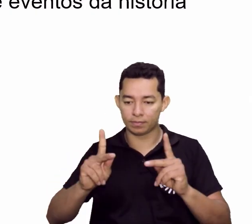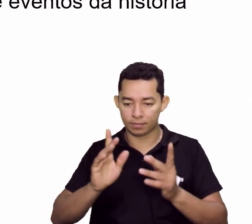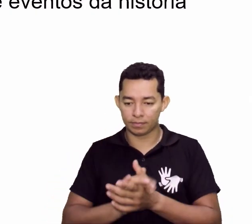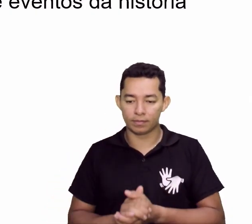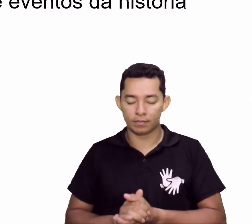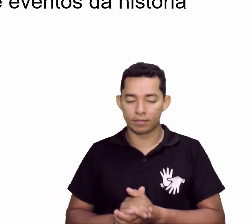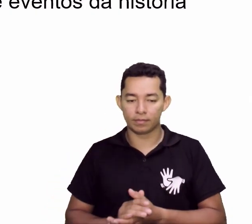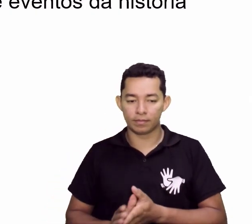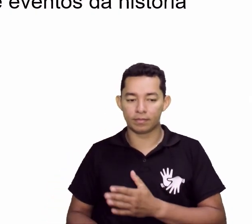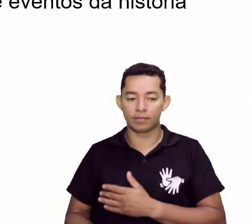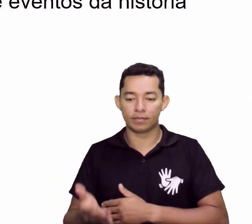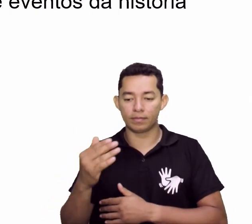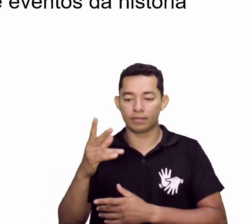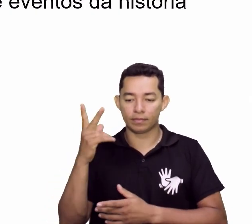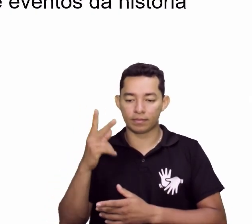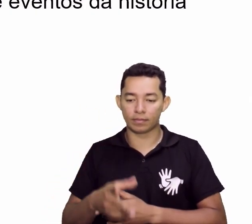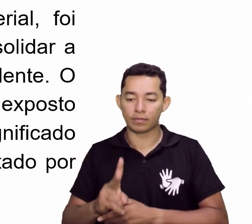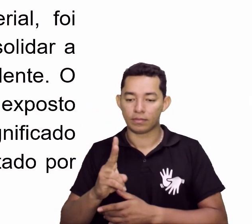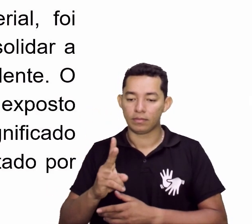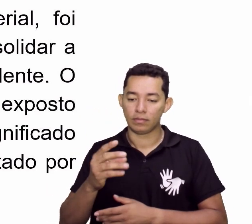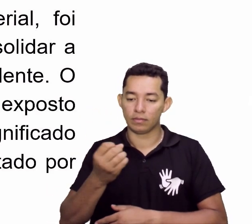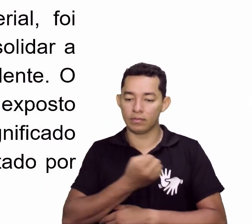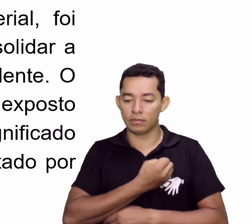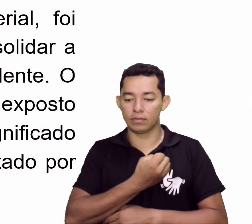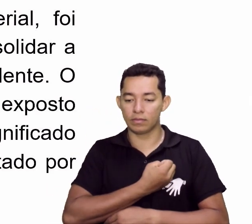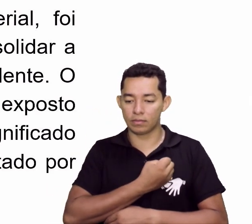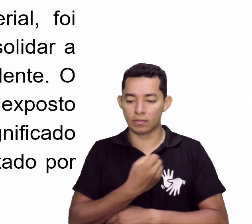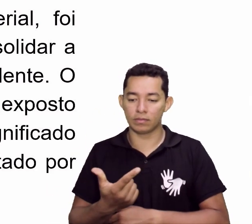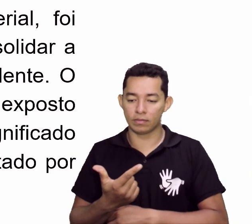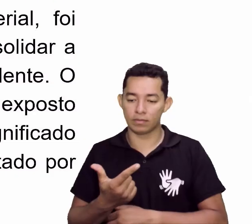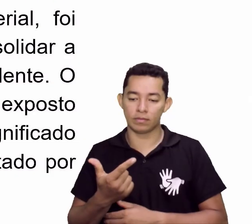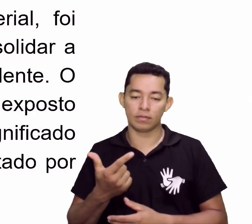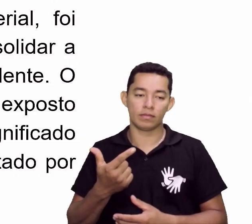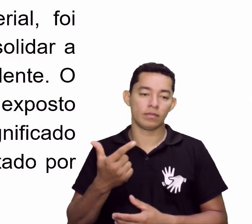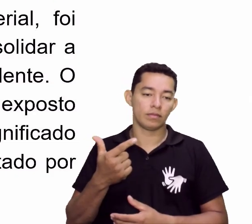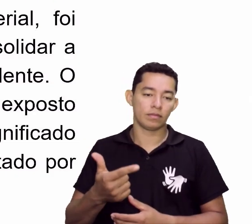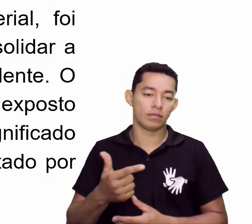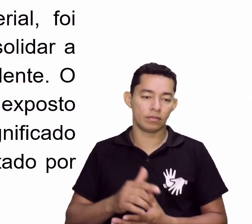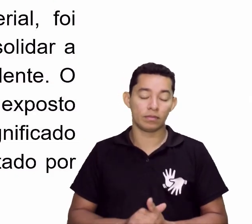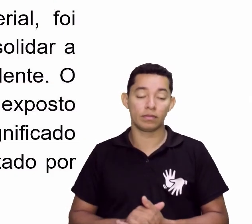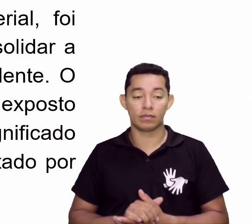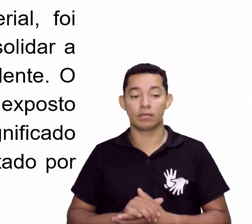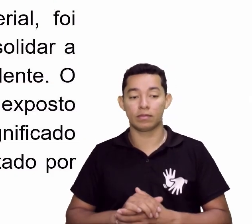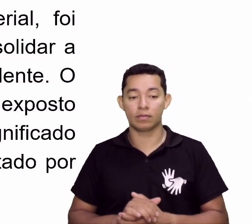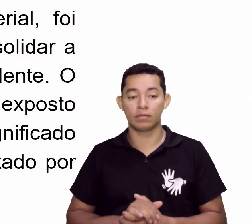Vamos para a nossa questão de número 2. Mais uma vez eu quero